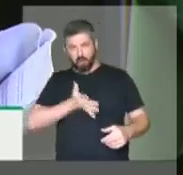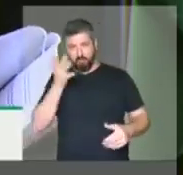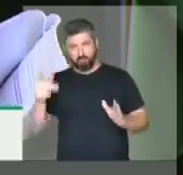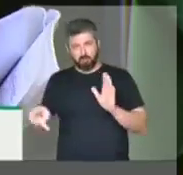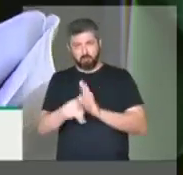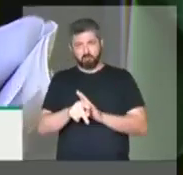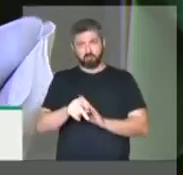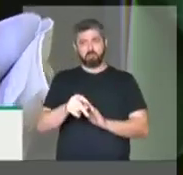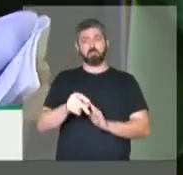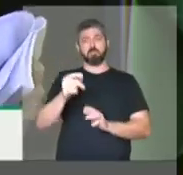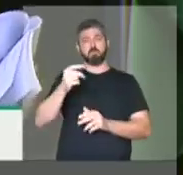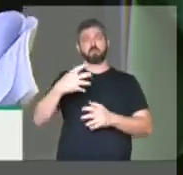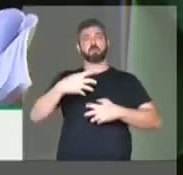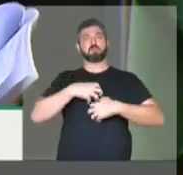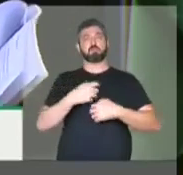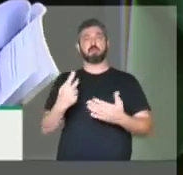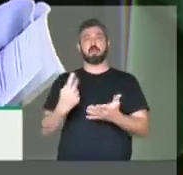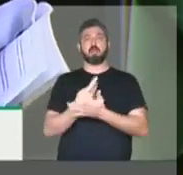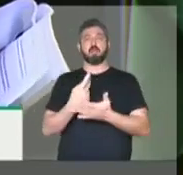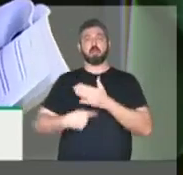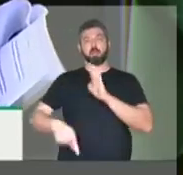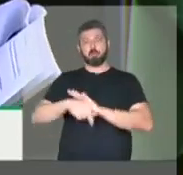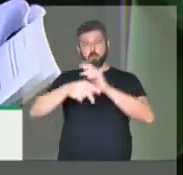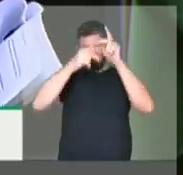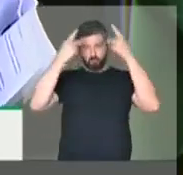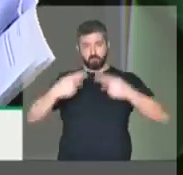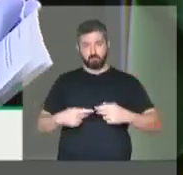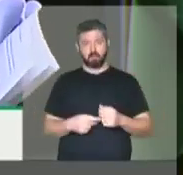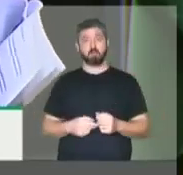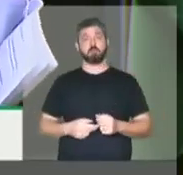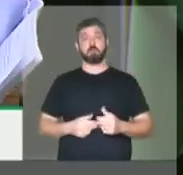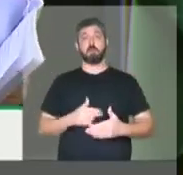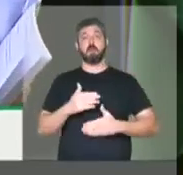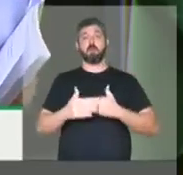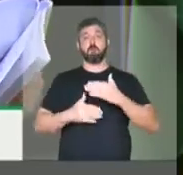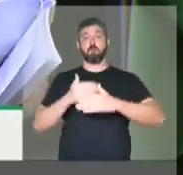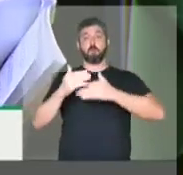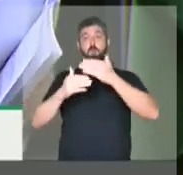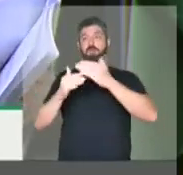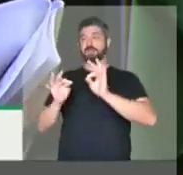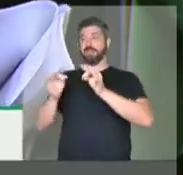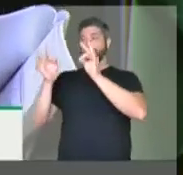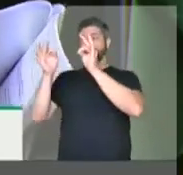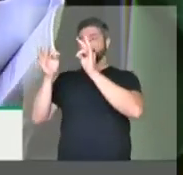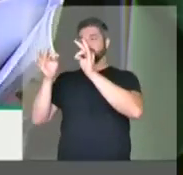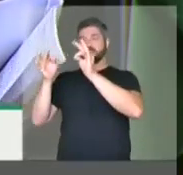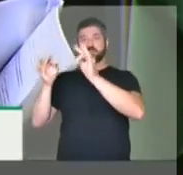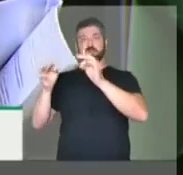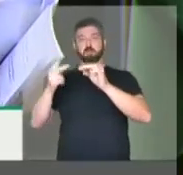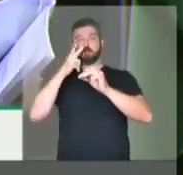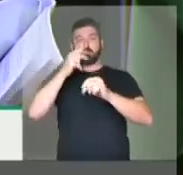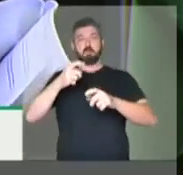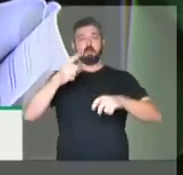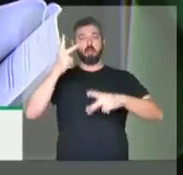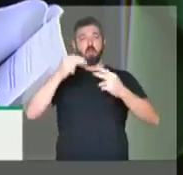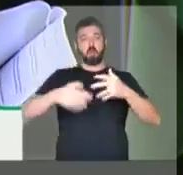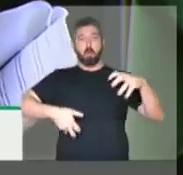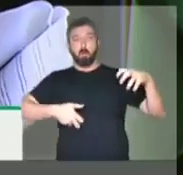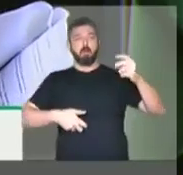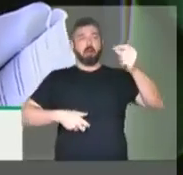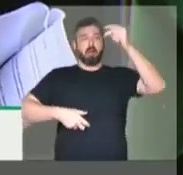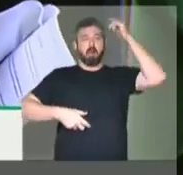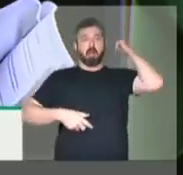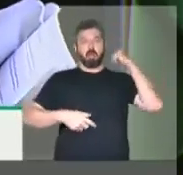grotesca dos mais abjetos sentimentos do mesmo ser humano, evoluídos na tecnologia, rudimentares no